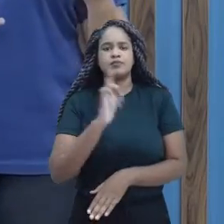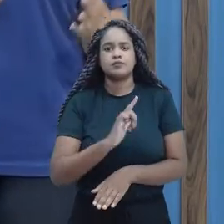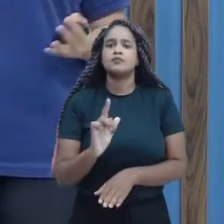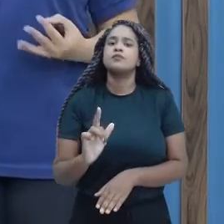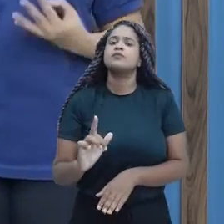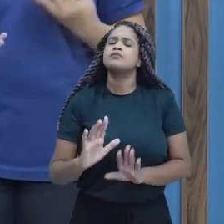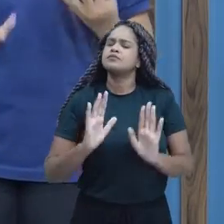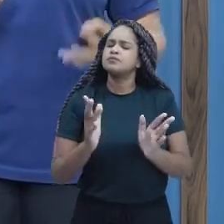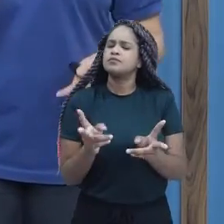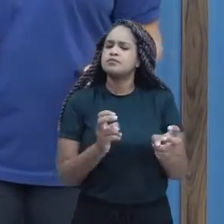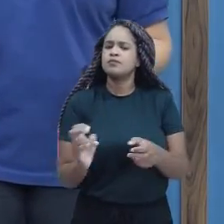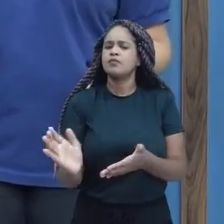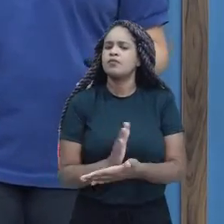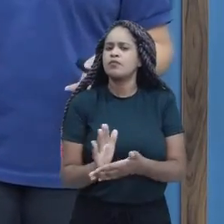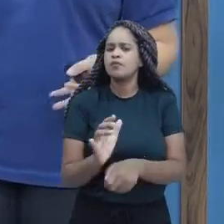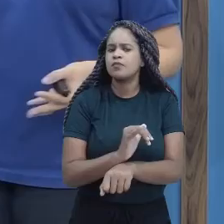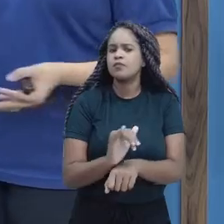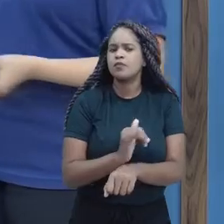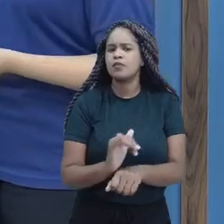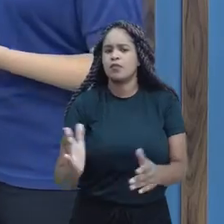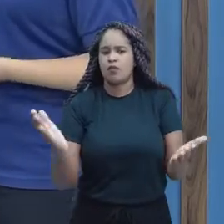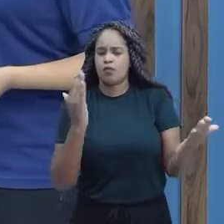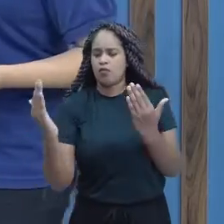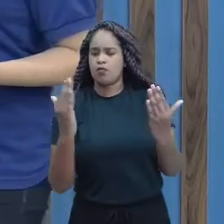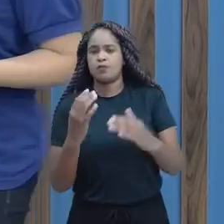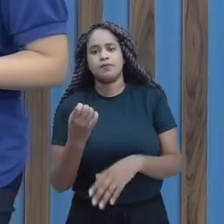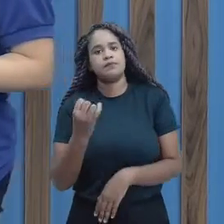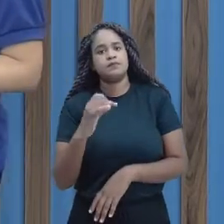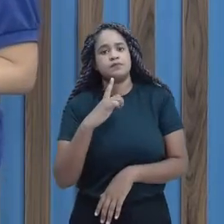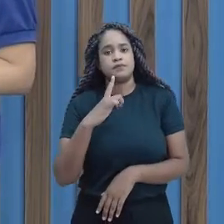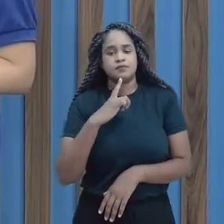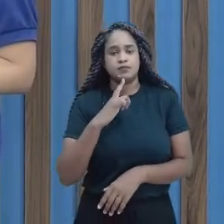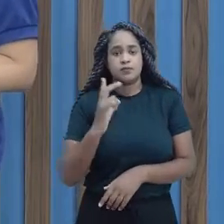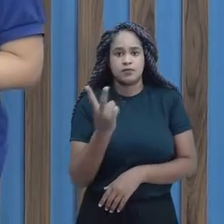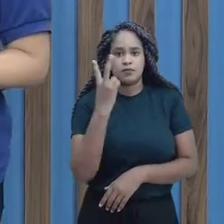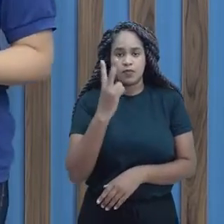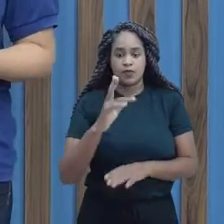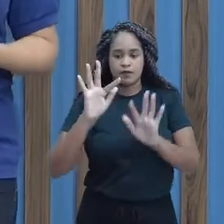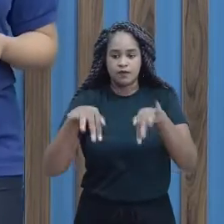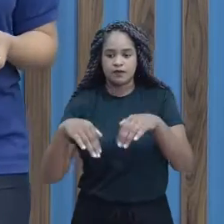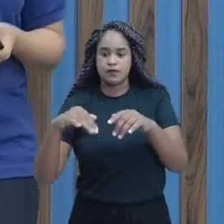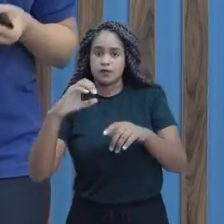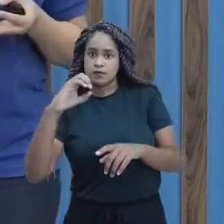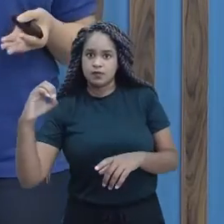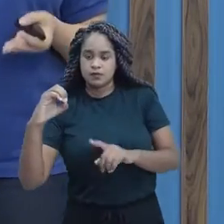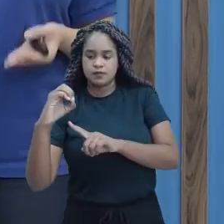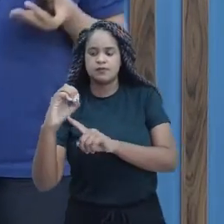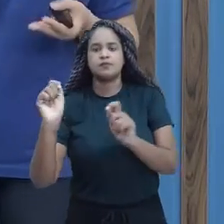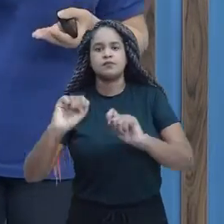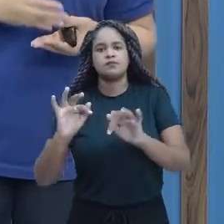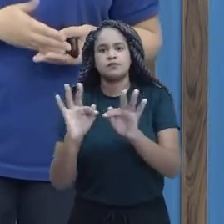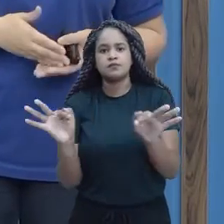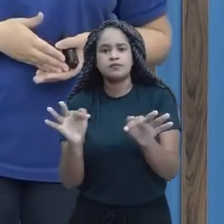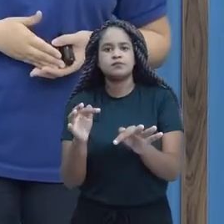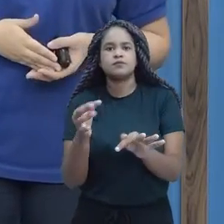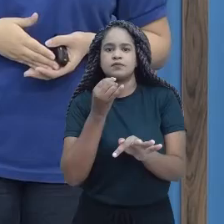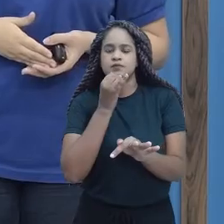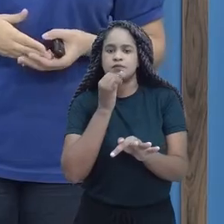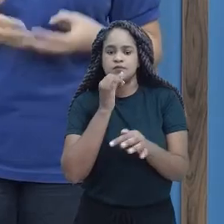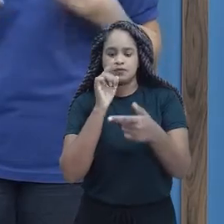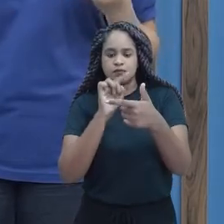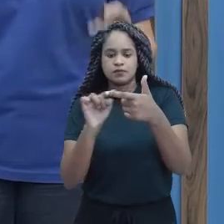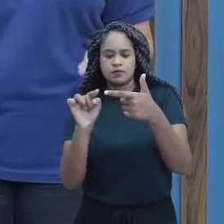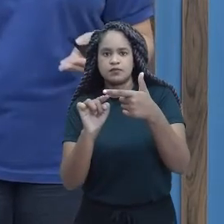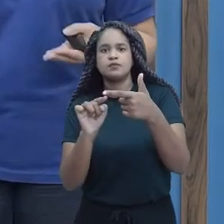alguns mecanismos de comparação. Quando eu tenho valores terminados em 0, a gente vai conseguir simplificar com o nosso denominador,